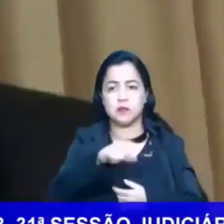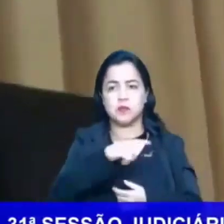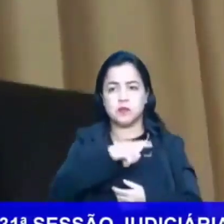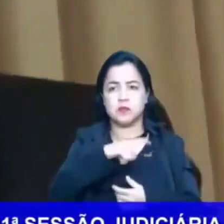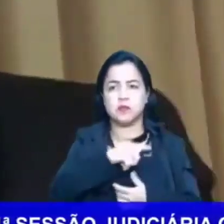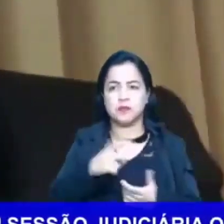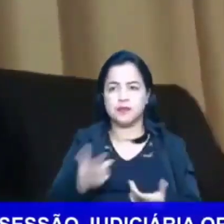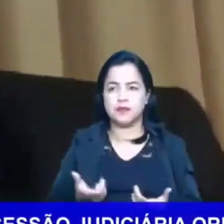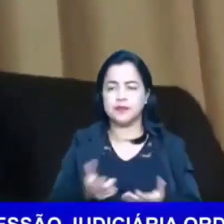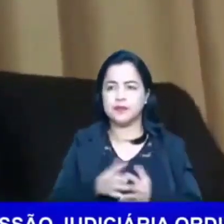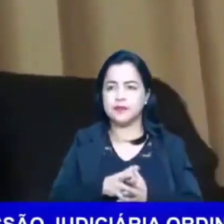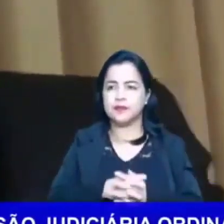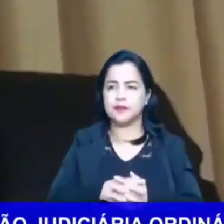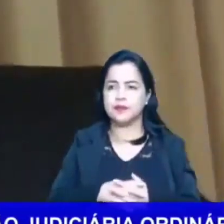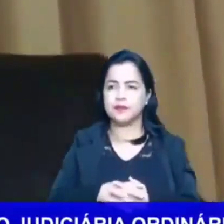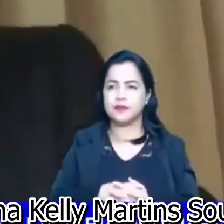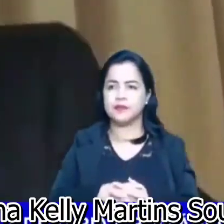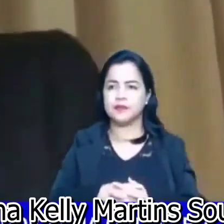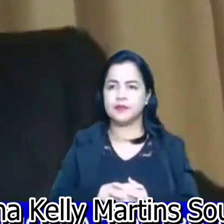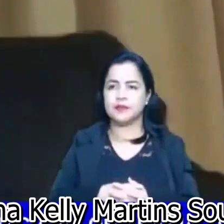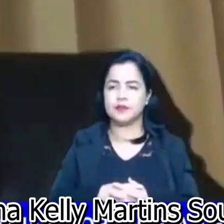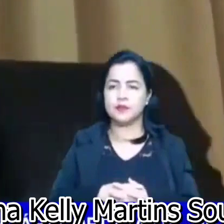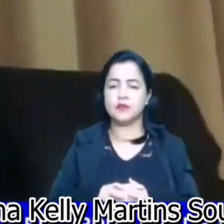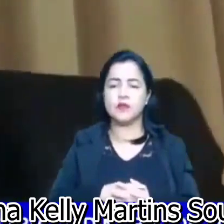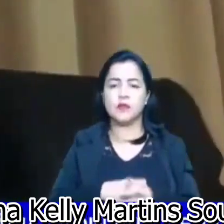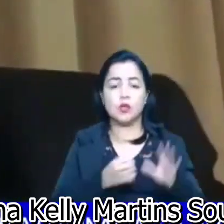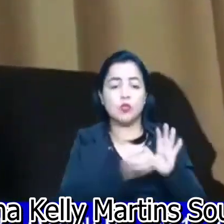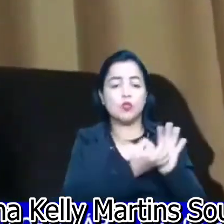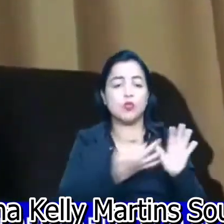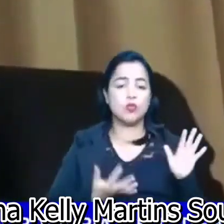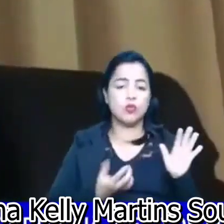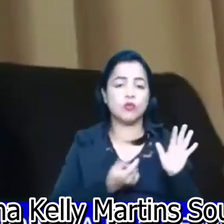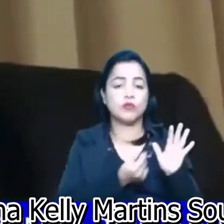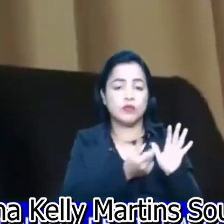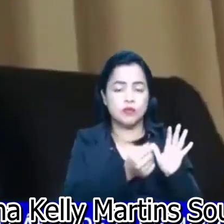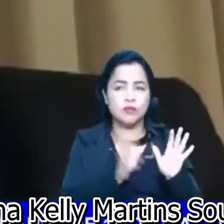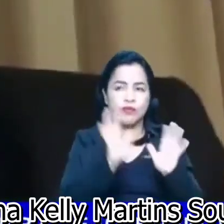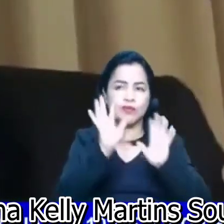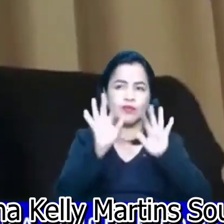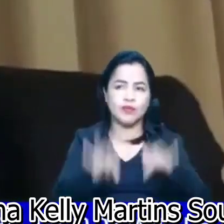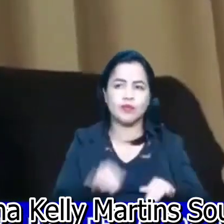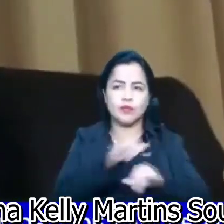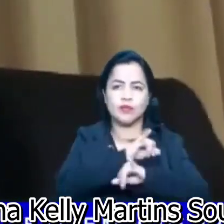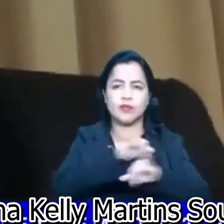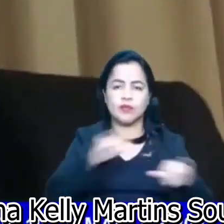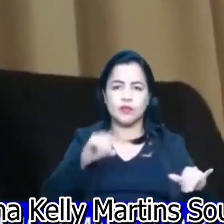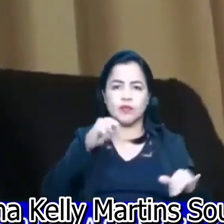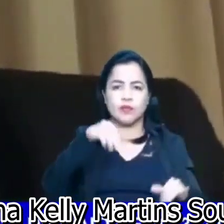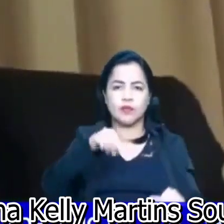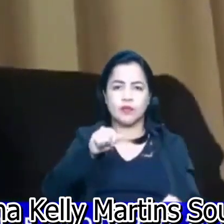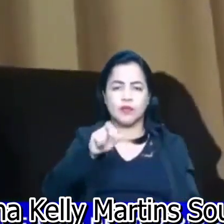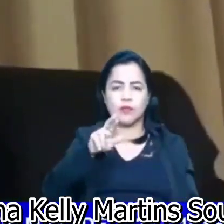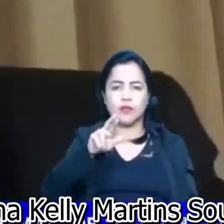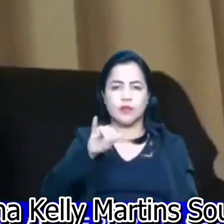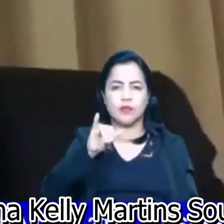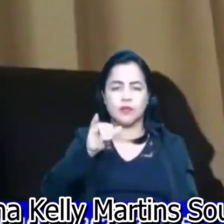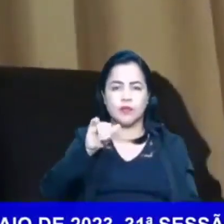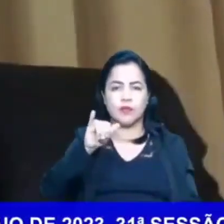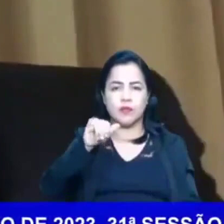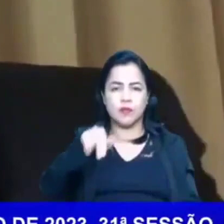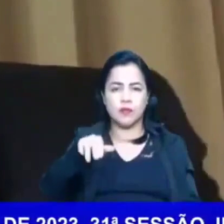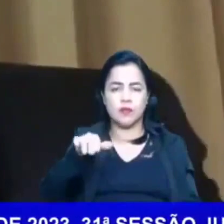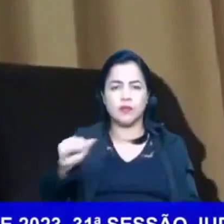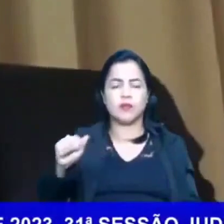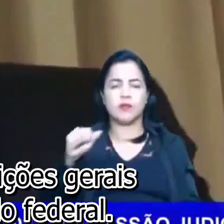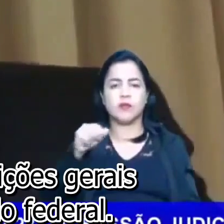trata-se de prestação de contas também, final de campanha da Maraína Kellen Martins